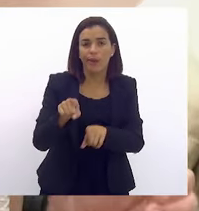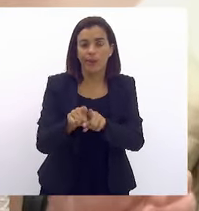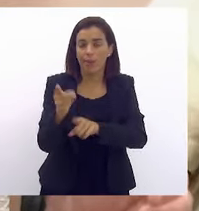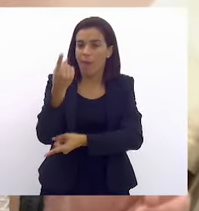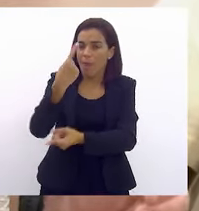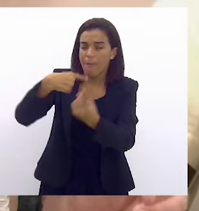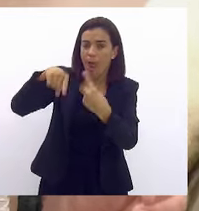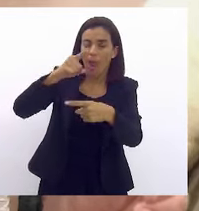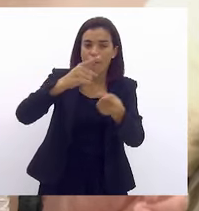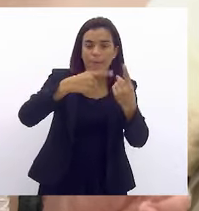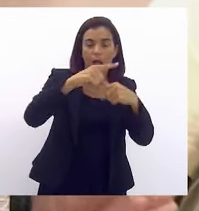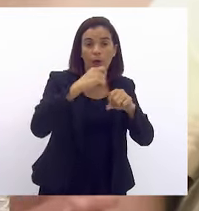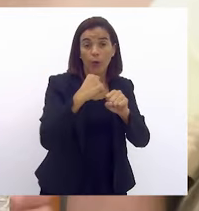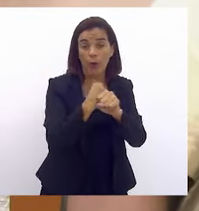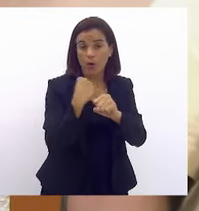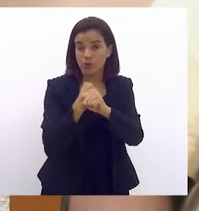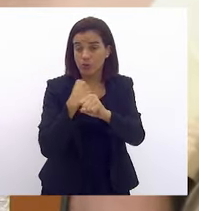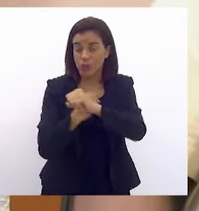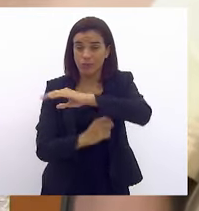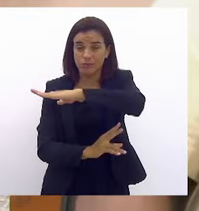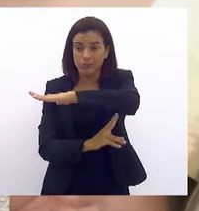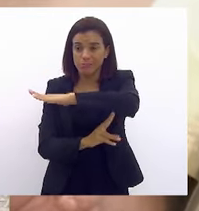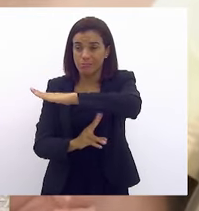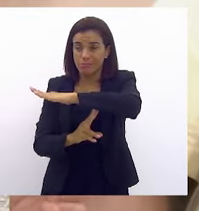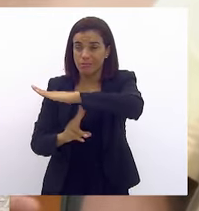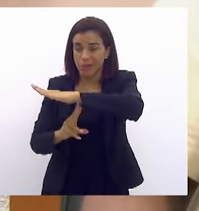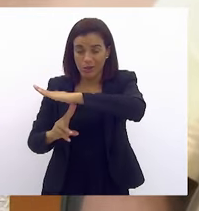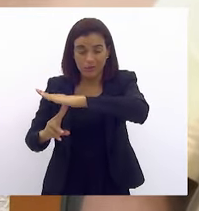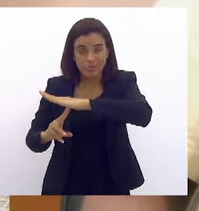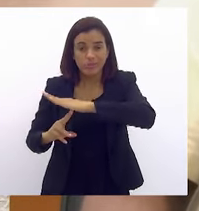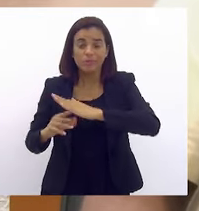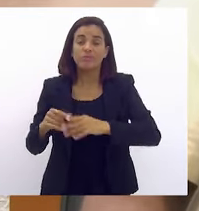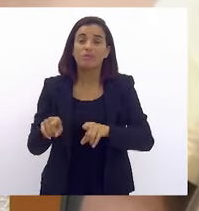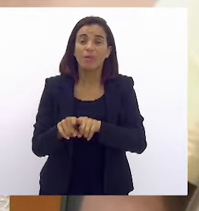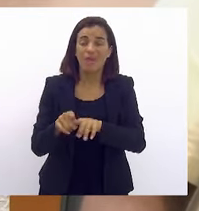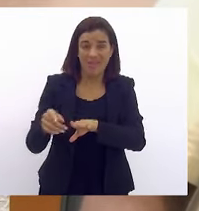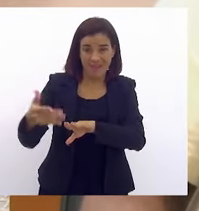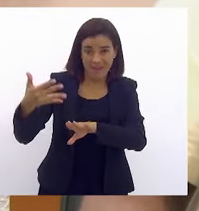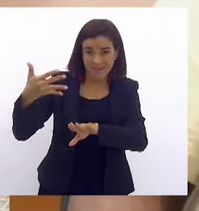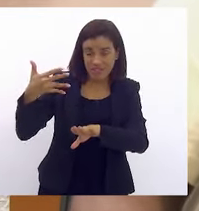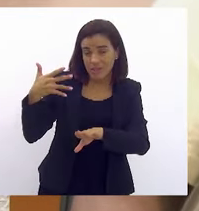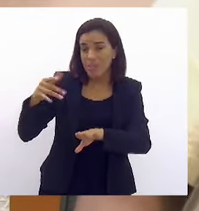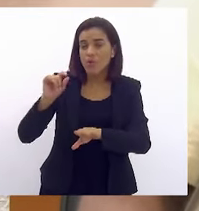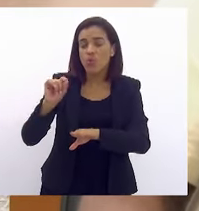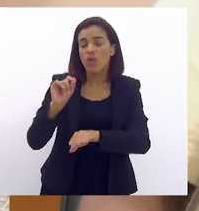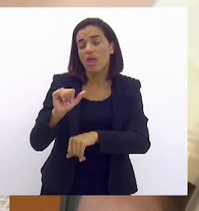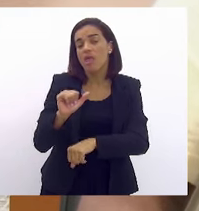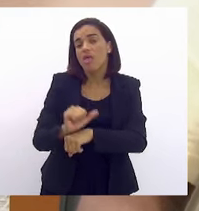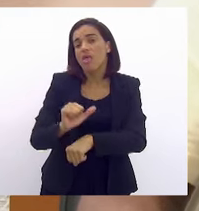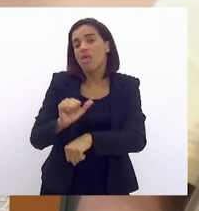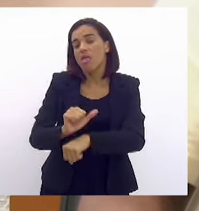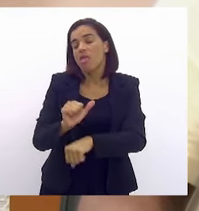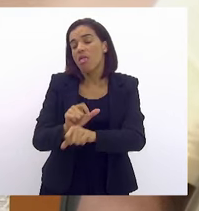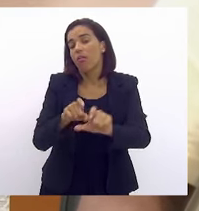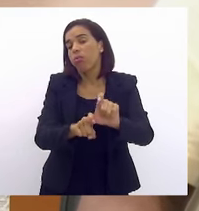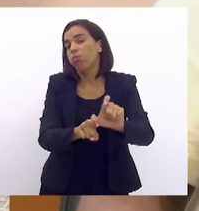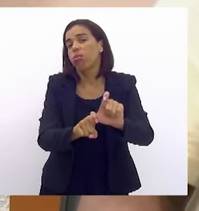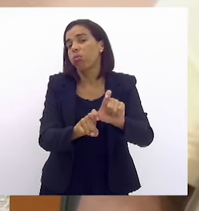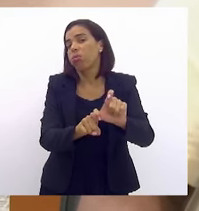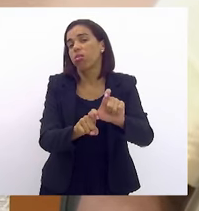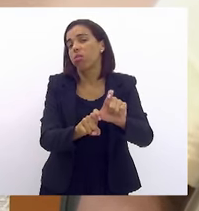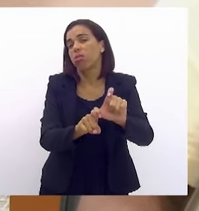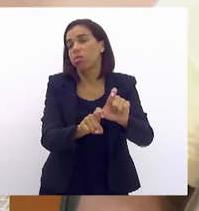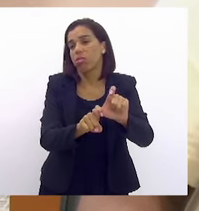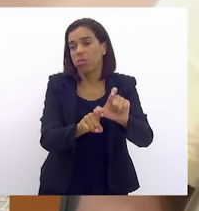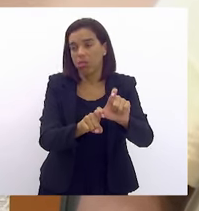revitalização ou construção de pontes. Né? E, às vezes, isso ficava muito atolado, amarrado, né? Engarrafado